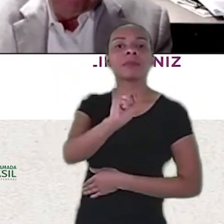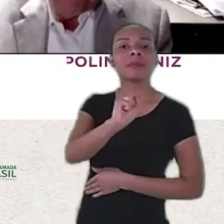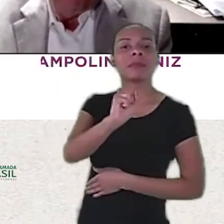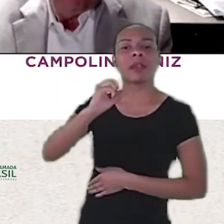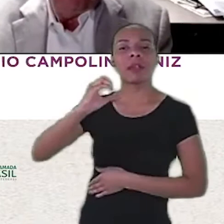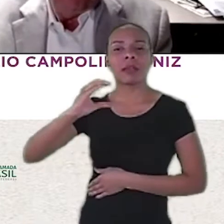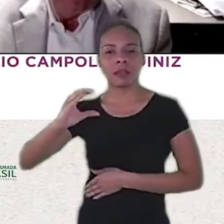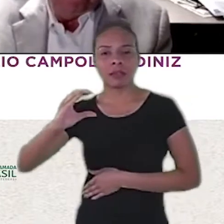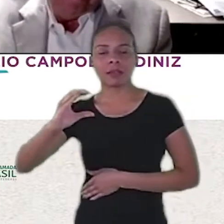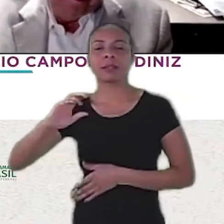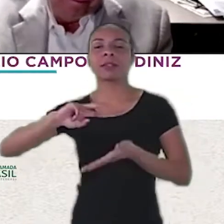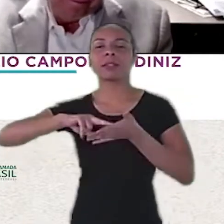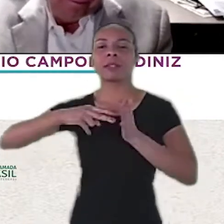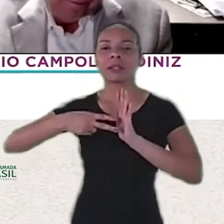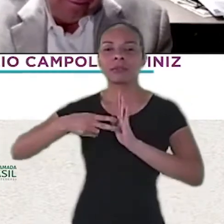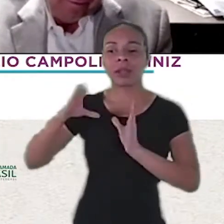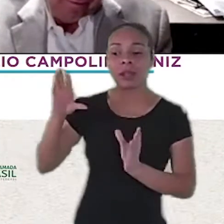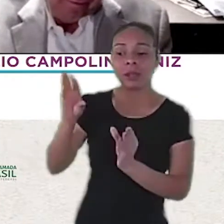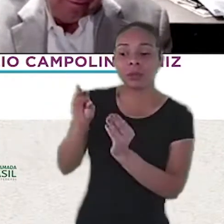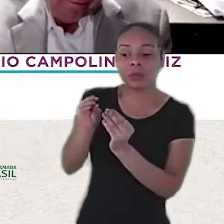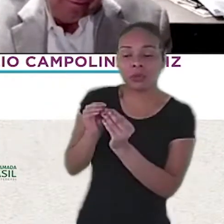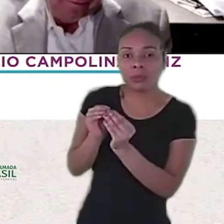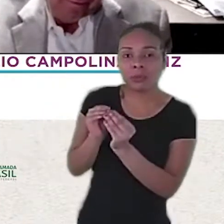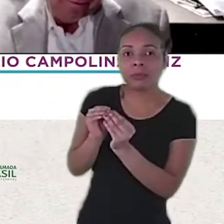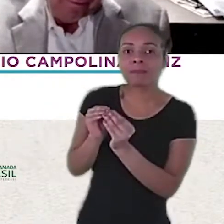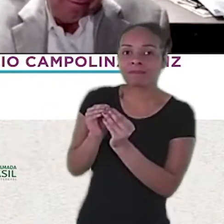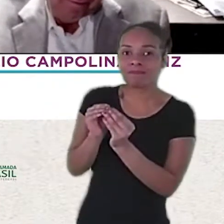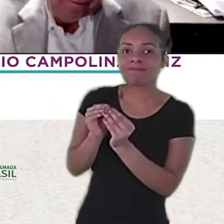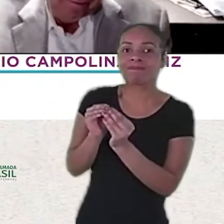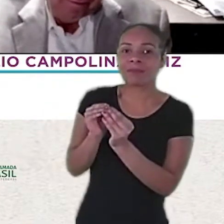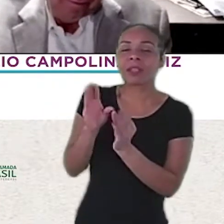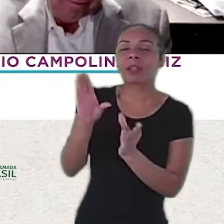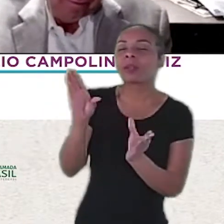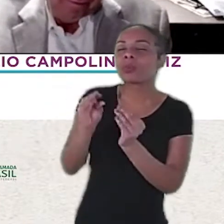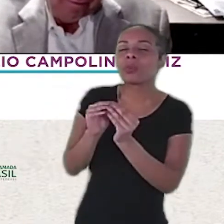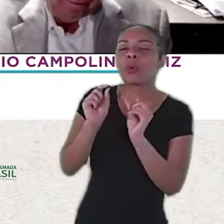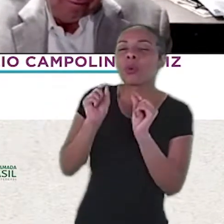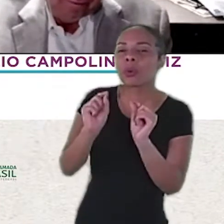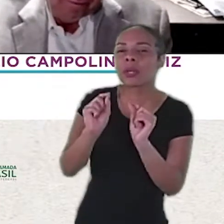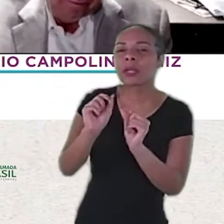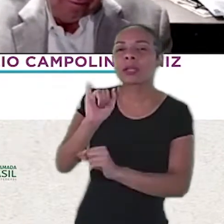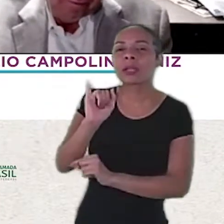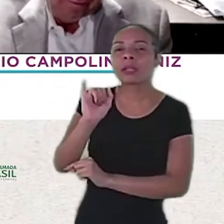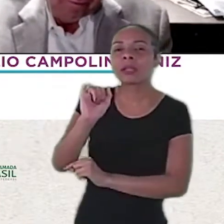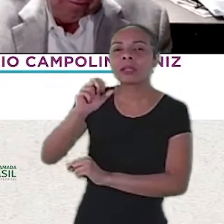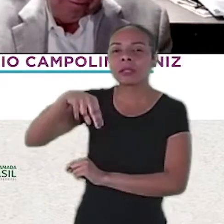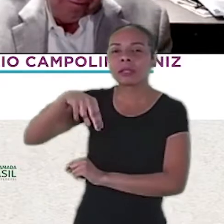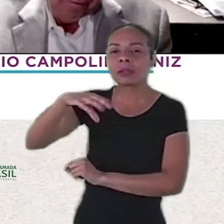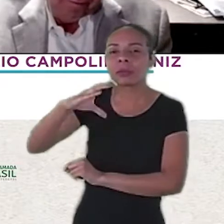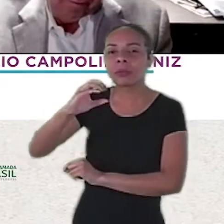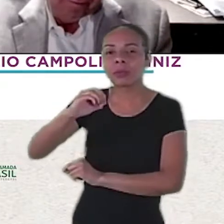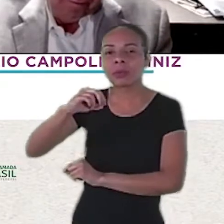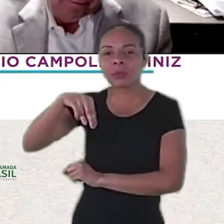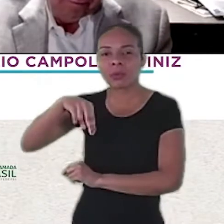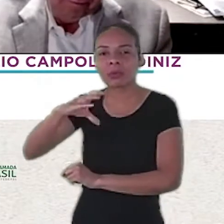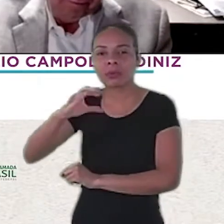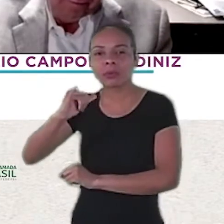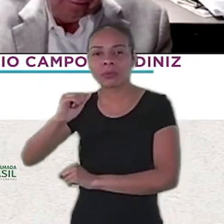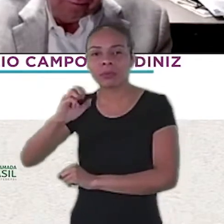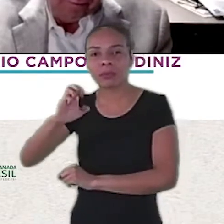O inconsciente é a política. É uma afirmação